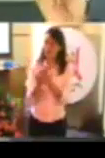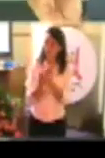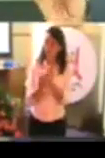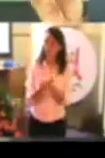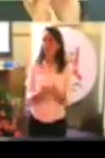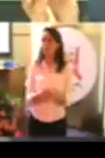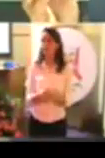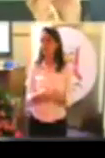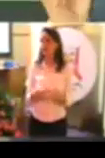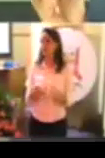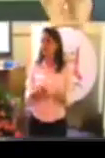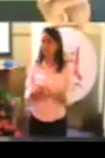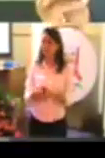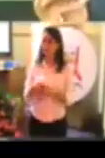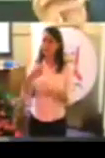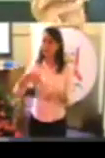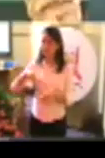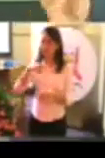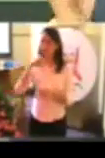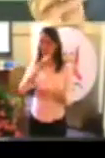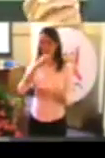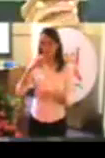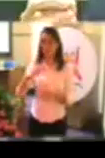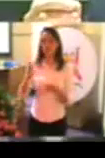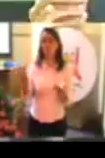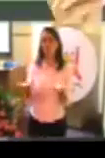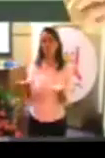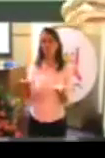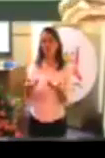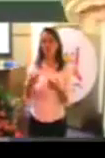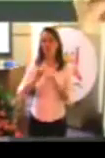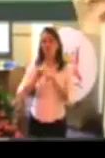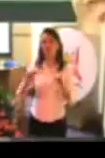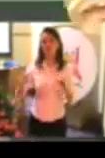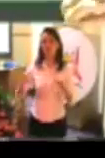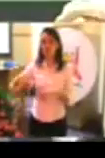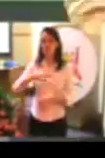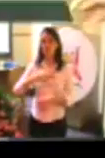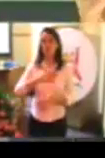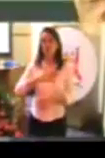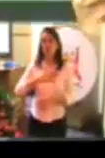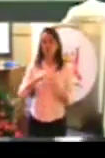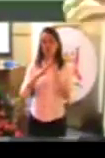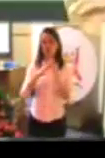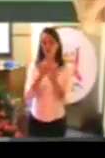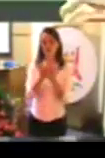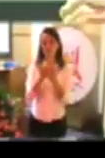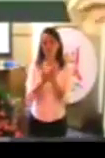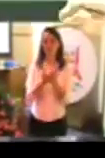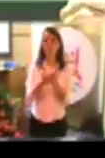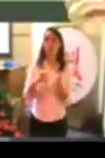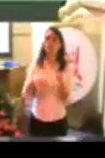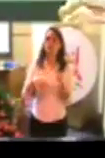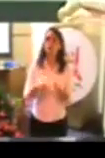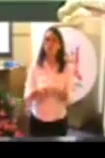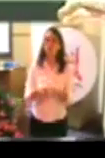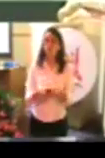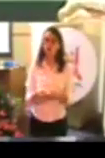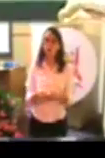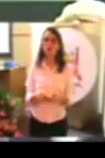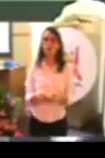quero dizer aqui para vocês, catarinenses, que tenham orgulho dessa Escola do Legislativo, da Assembleia